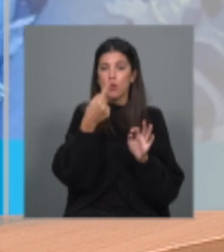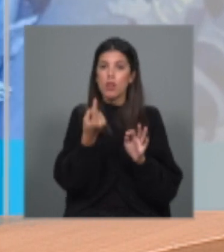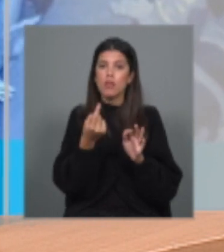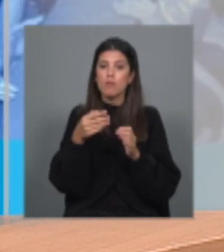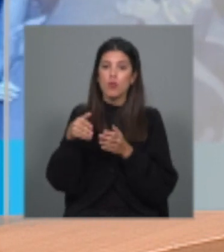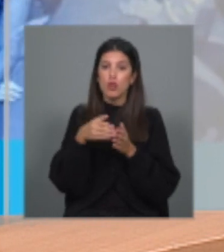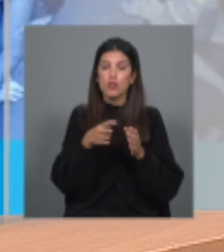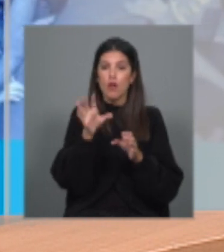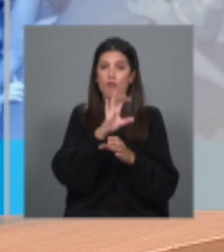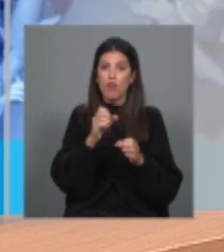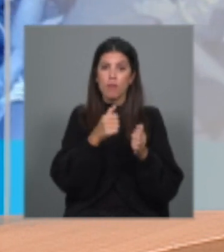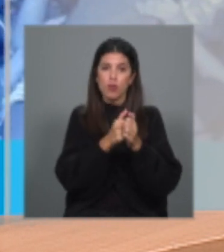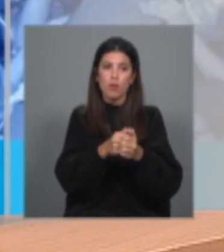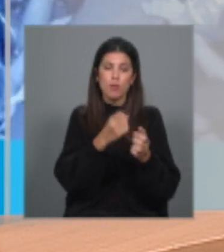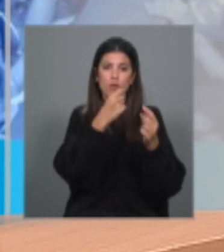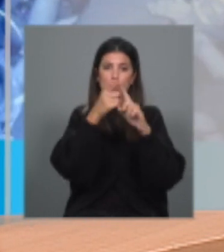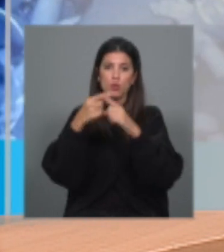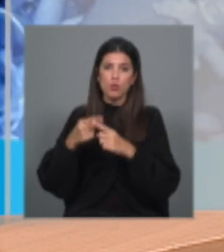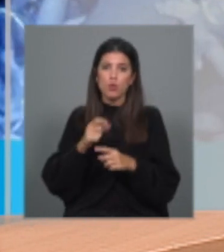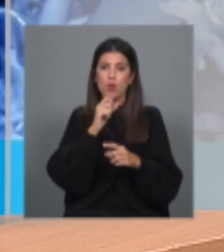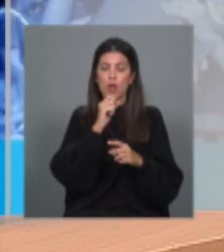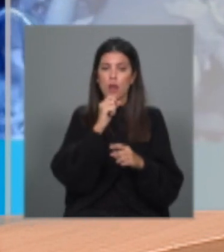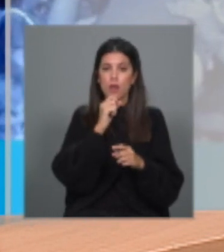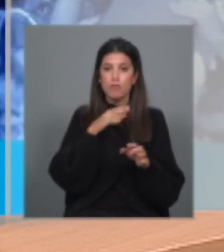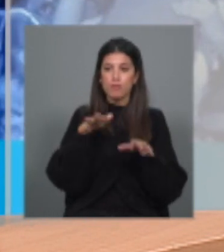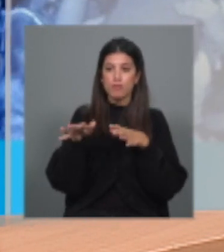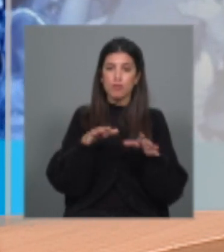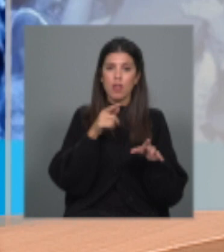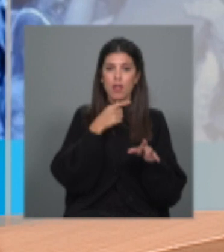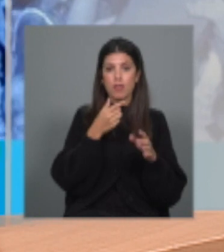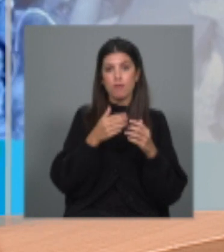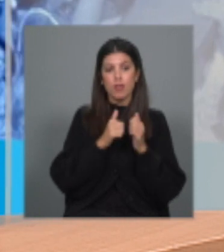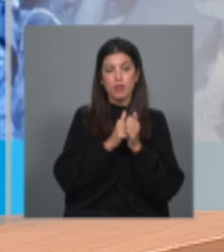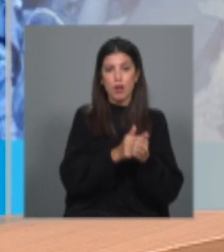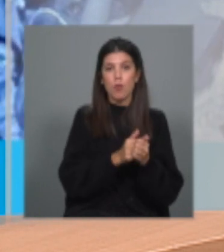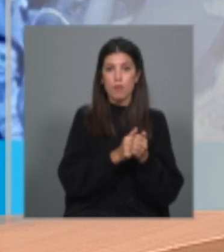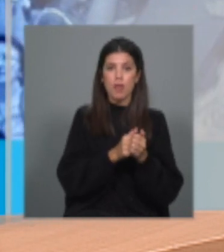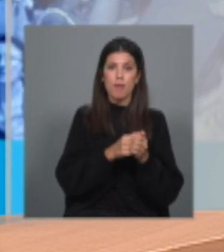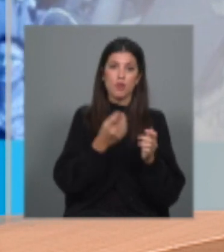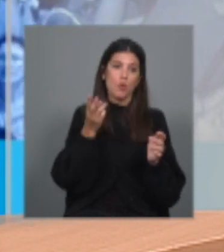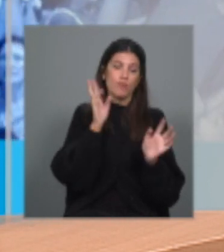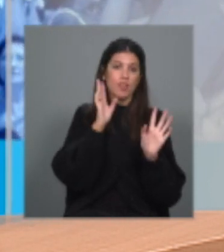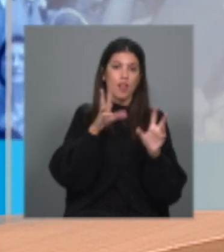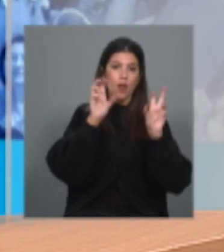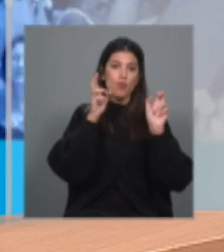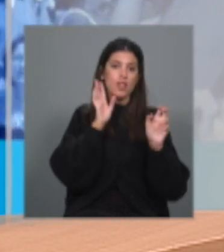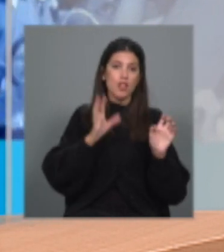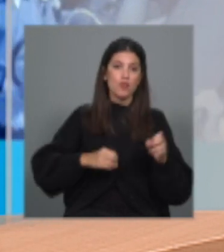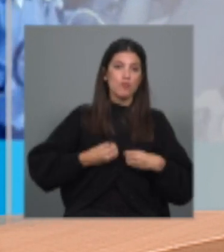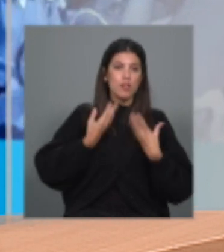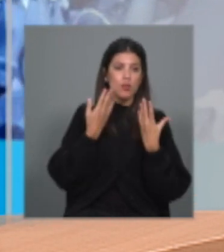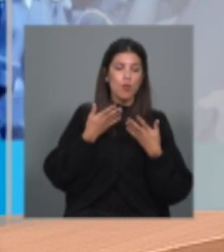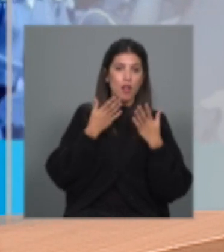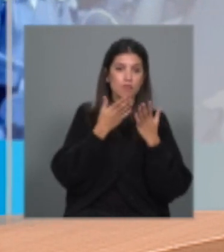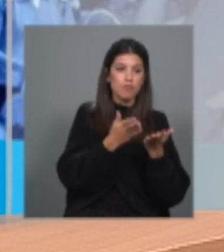de acompanhamento que vão ser discernidas com o diretor espiritual e alguns são mesmo acompanhados com regularidade, num processo